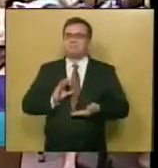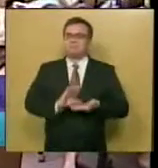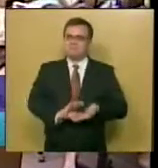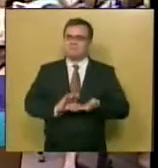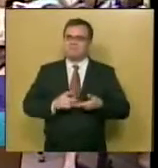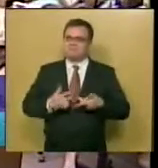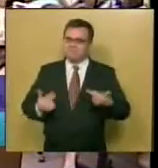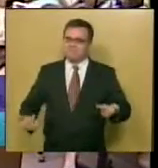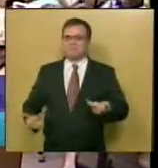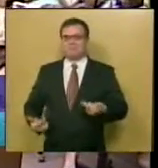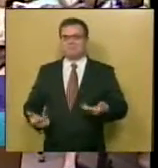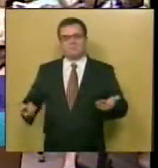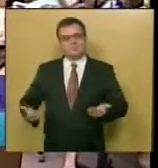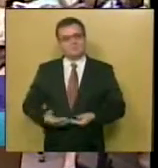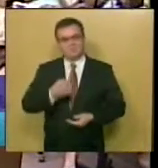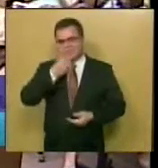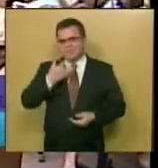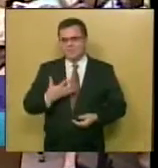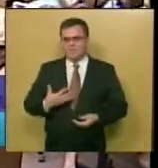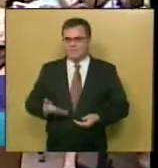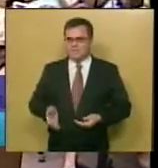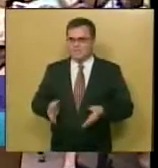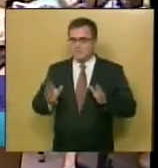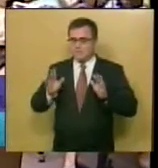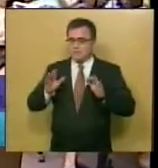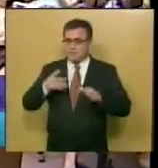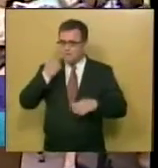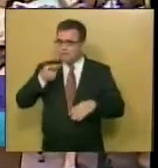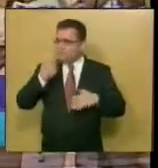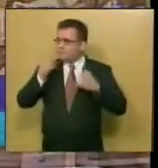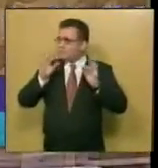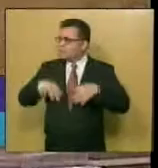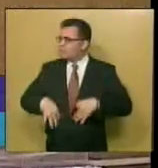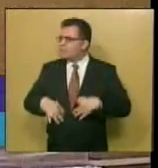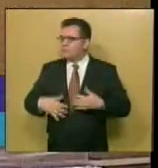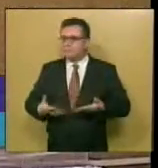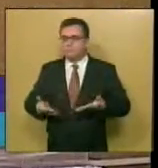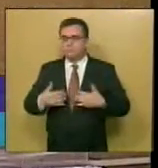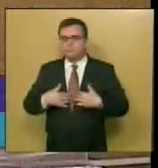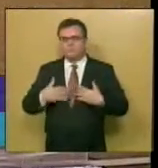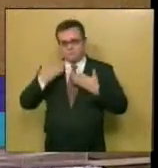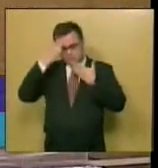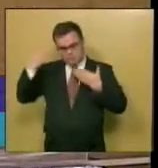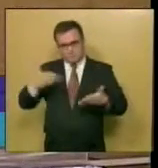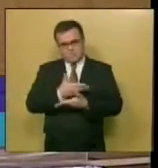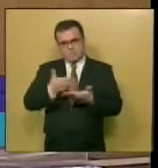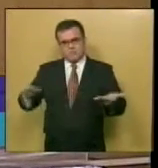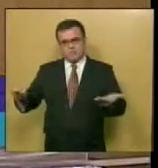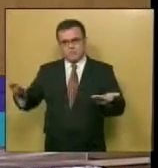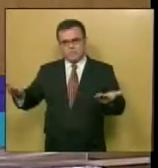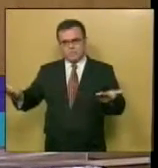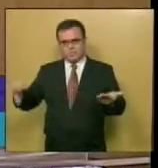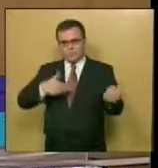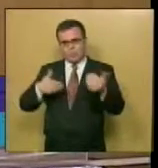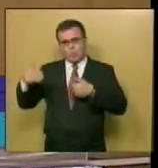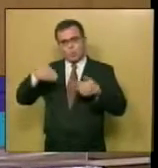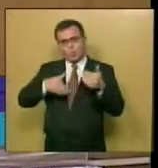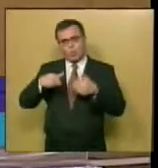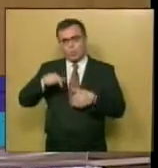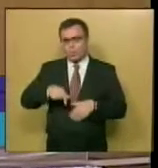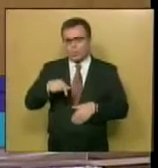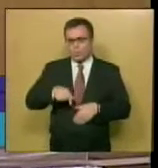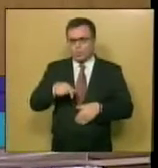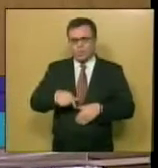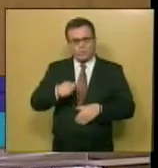maior legado. No encerramento dessa fala, quero agradecer a todos que compareceram a essa homenagem, a um